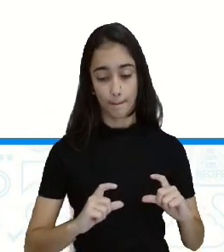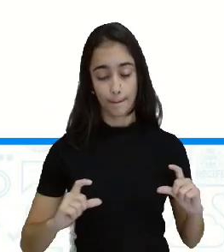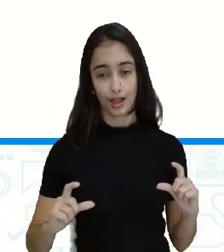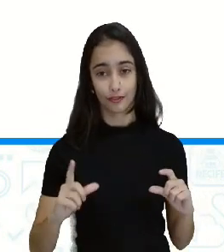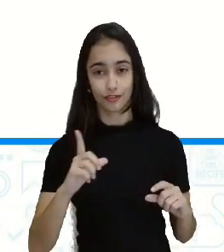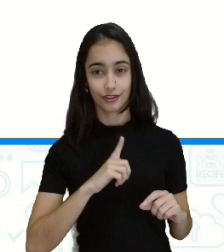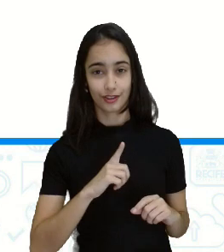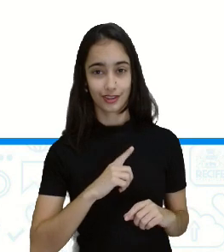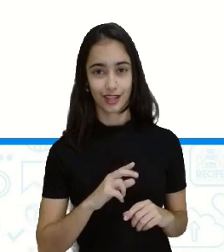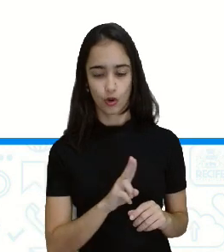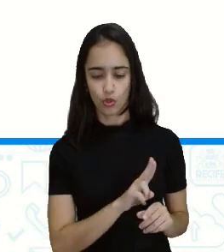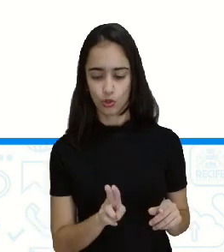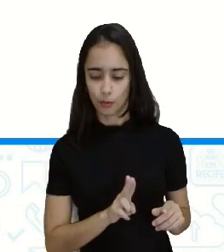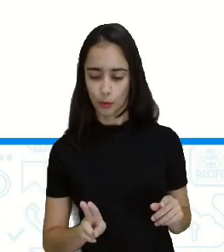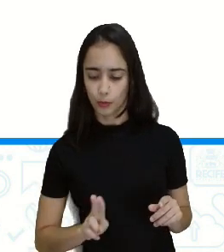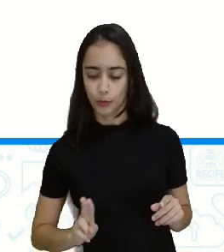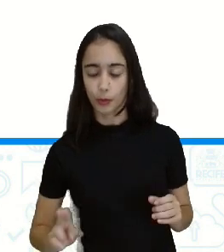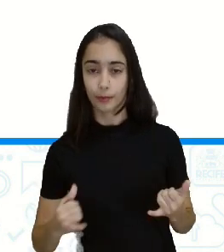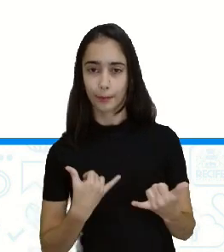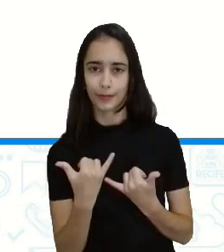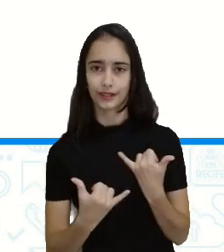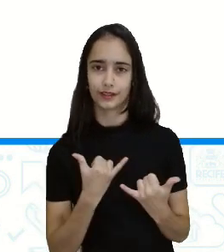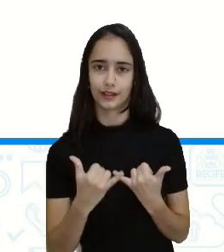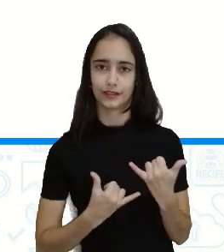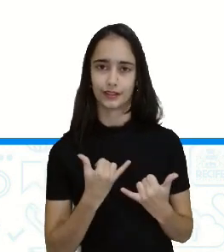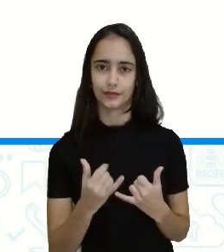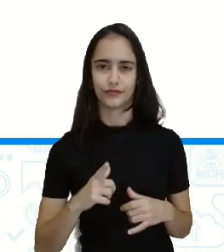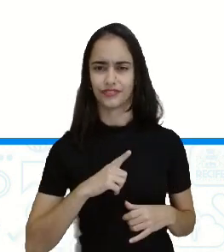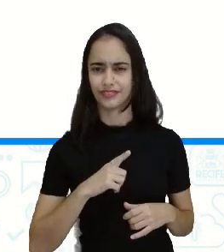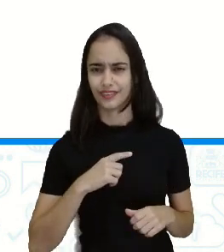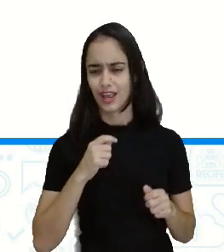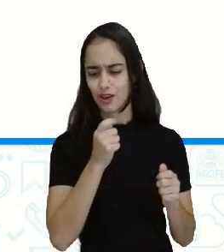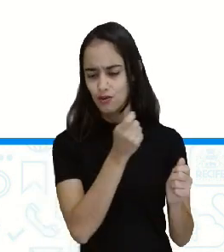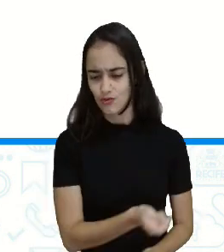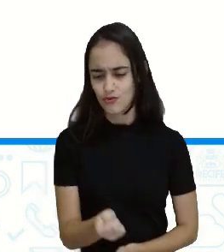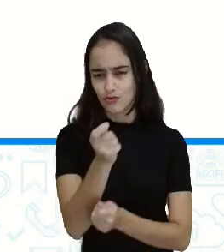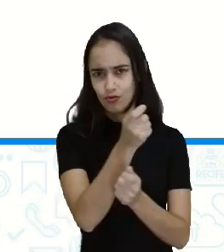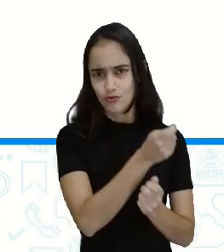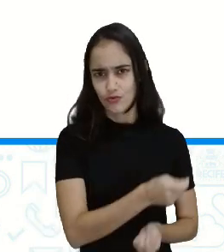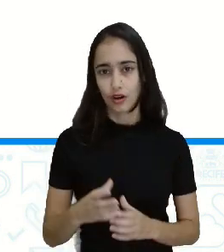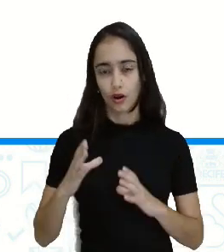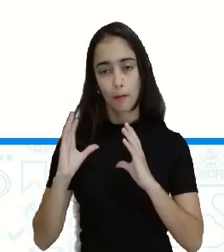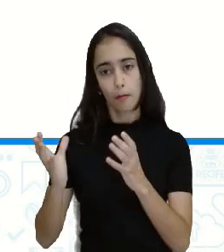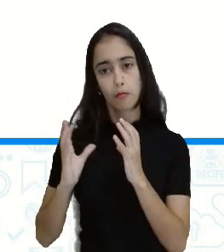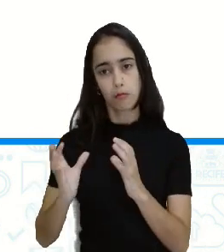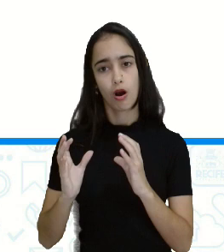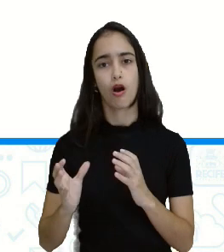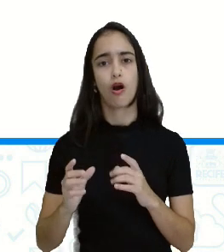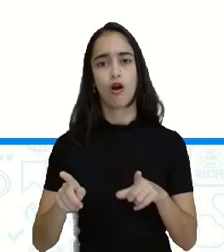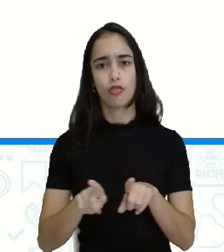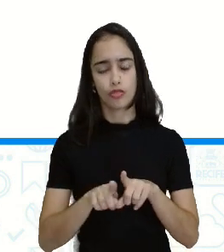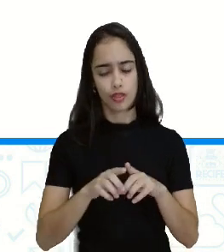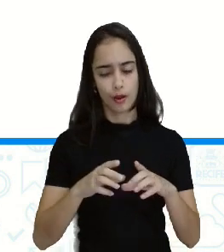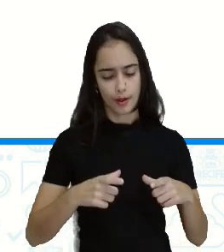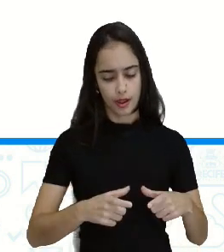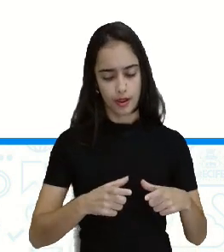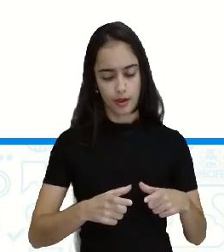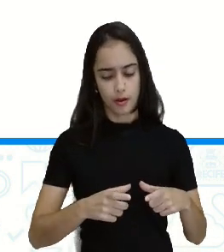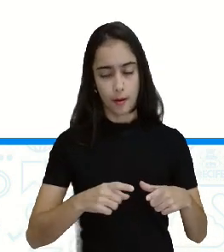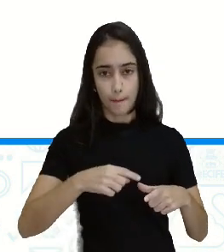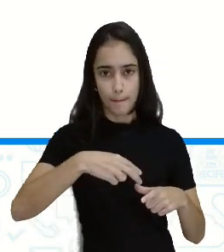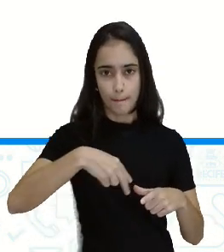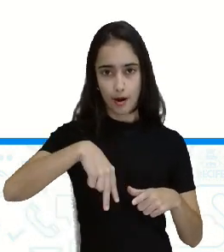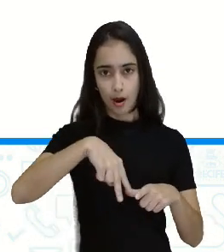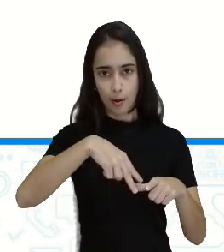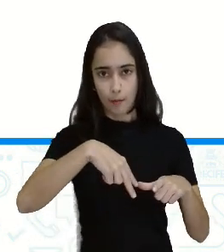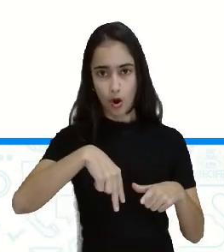das brincadeiras, tá? Então, temos corda, bola, bambolê, pipa. Então, eu